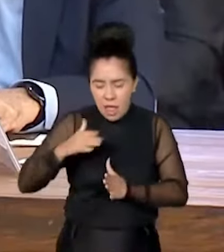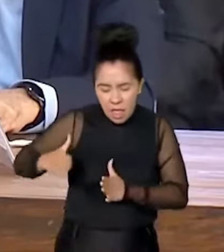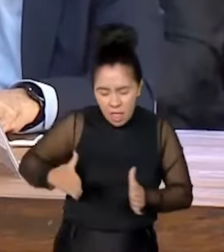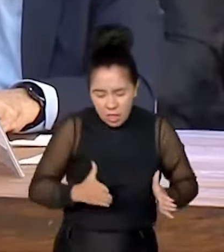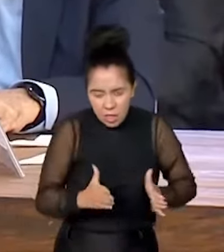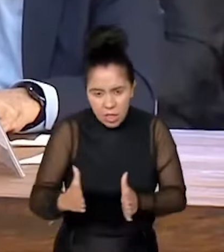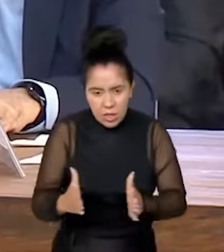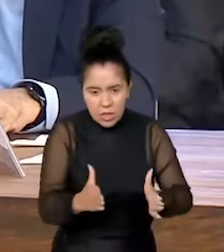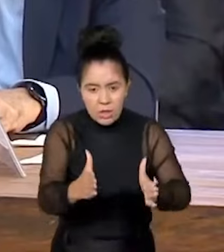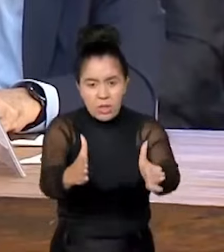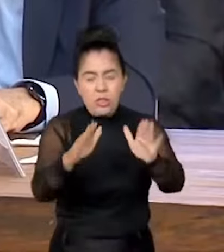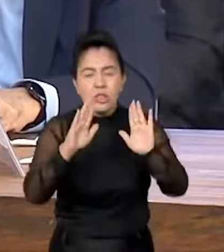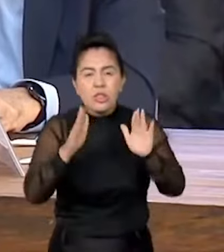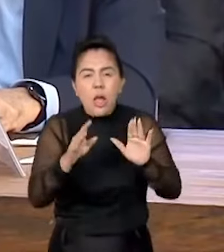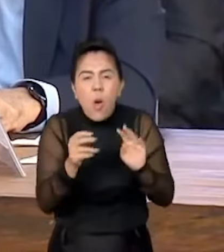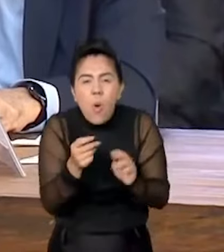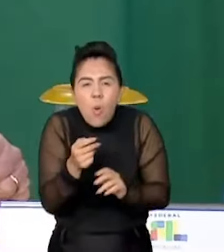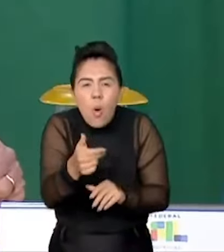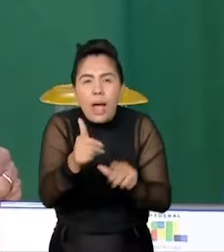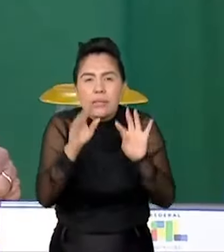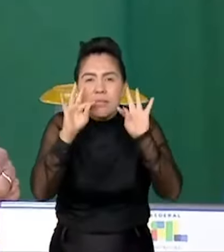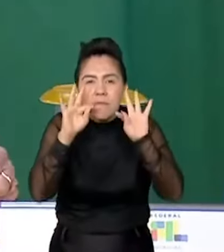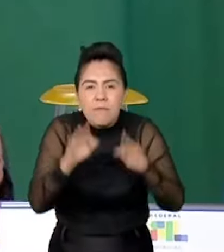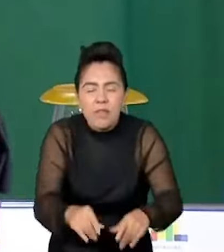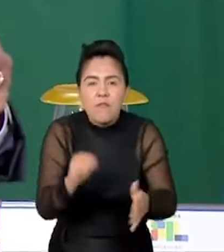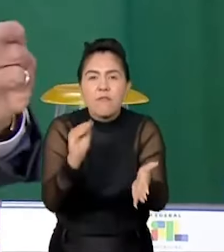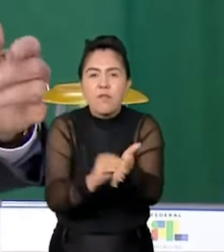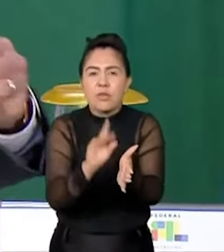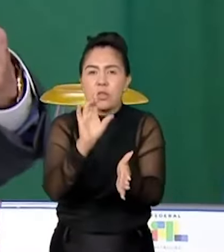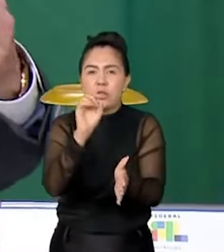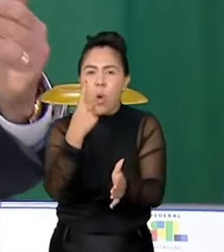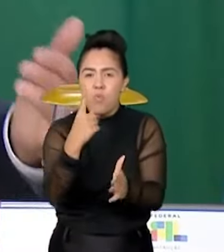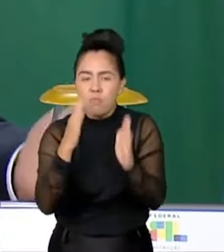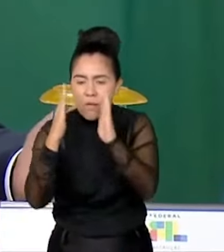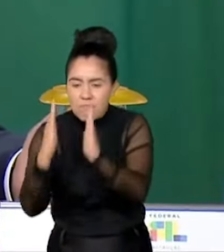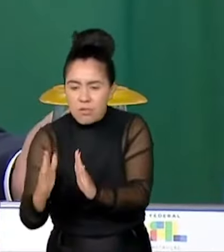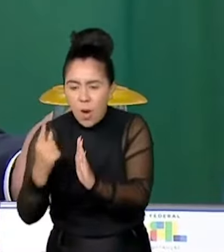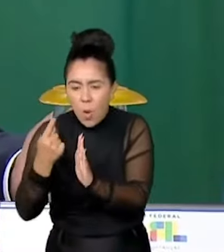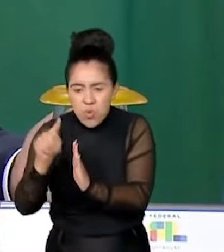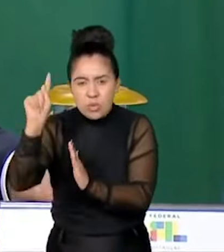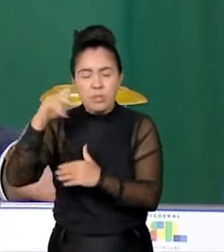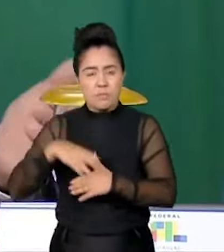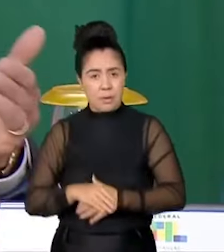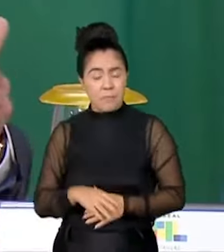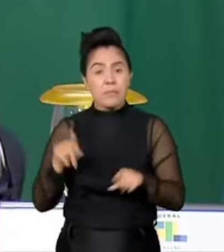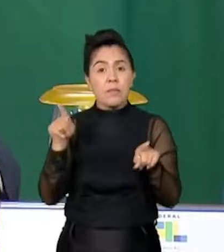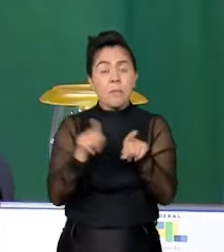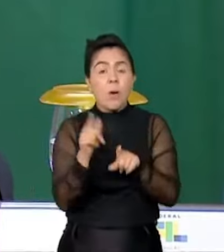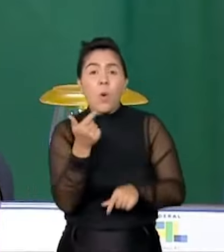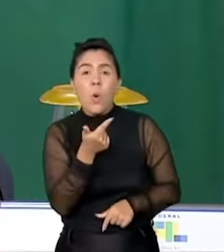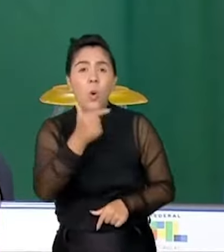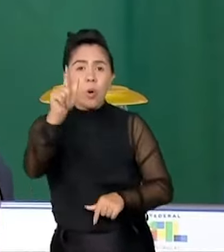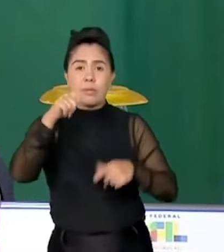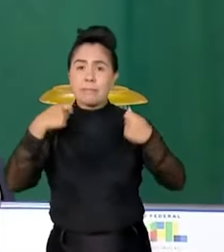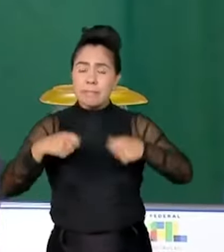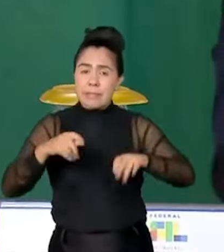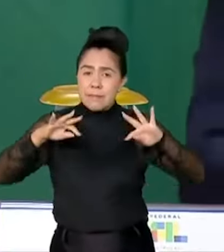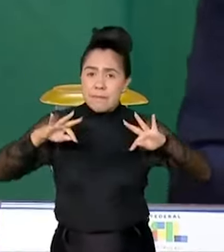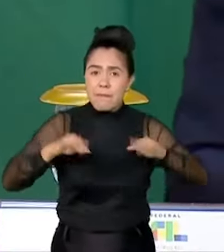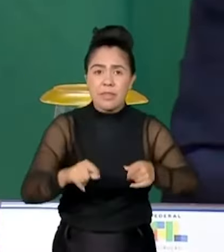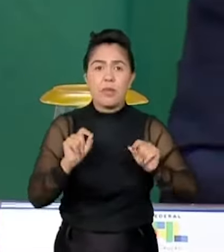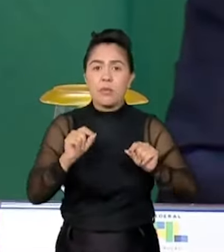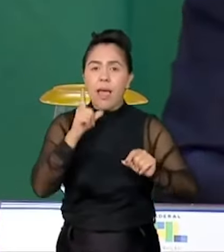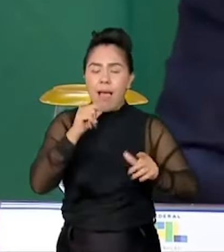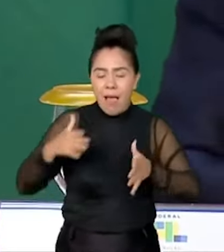praticamente terminada, falta apenas um trecho, e outros canais que nós temos que fazer para permitir que